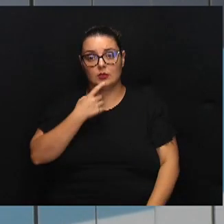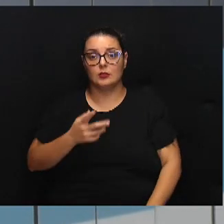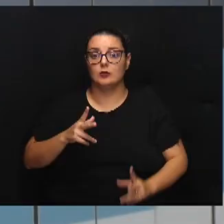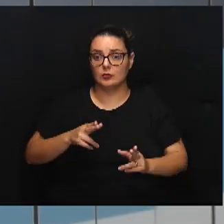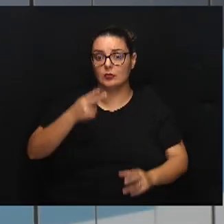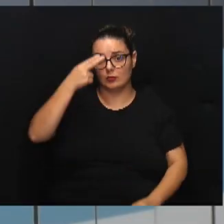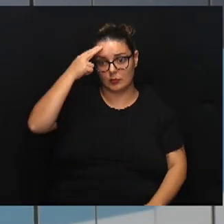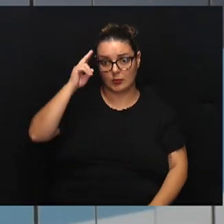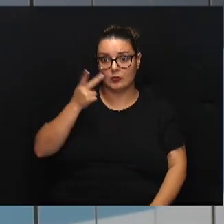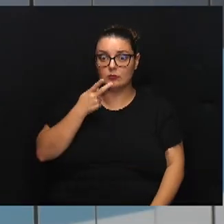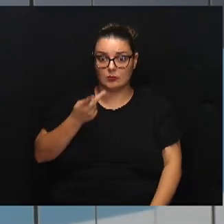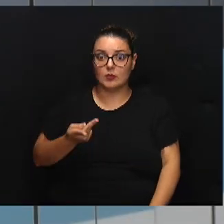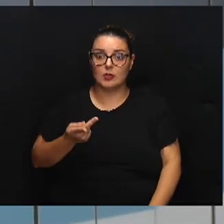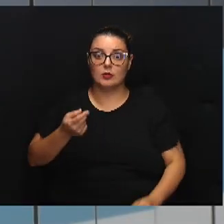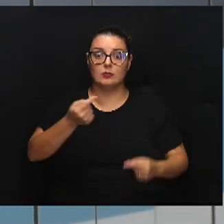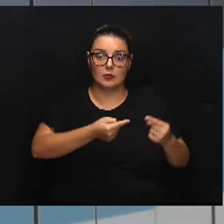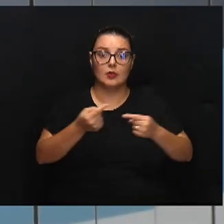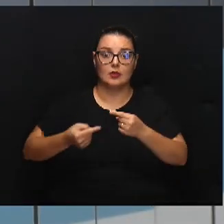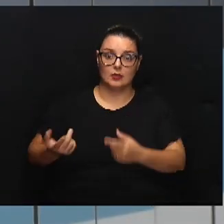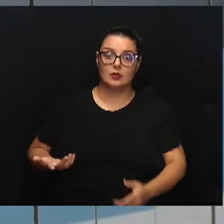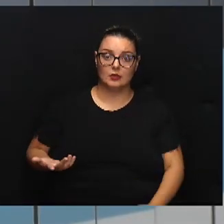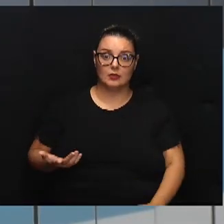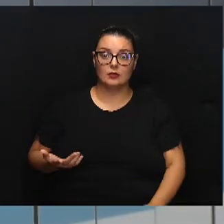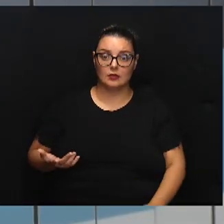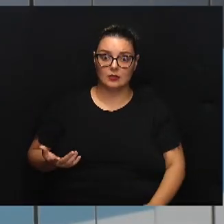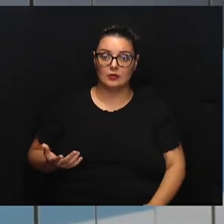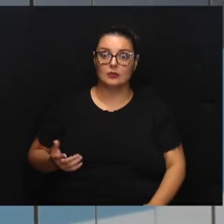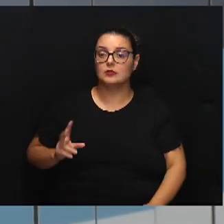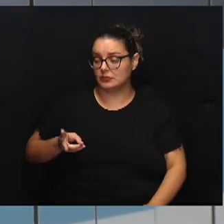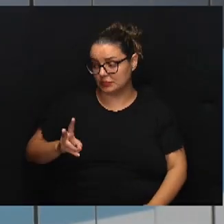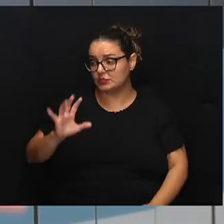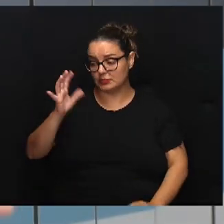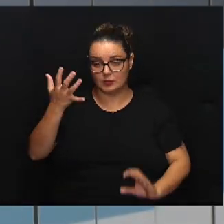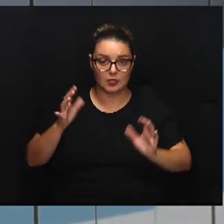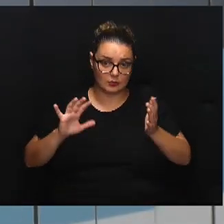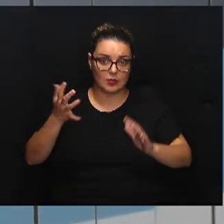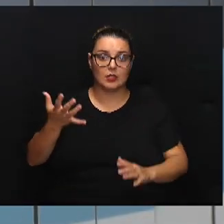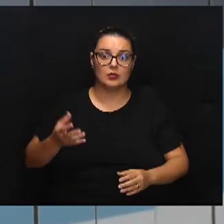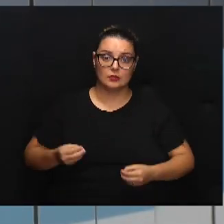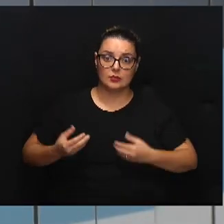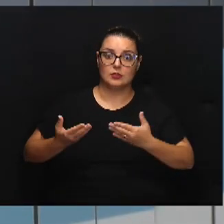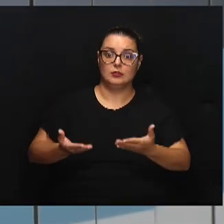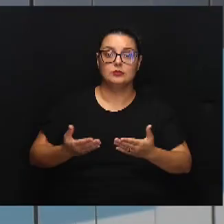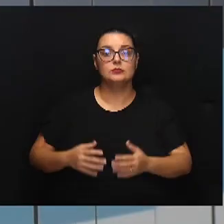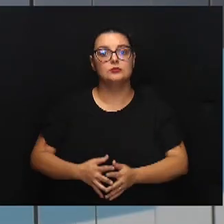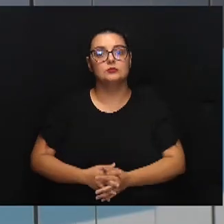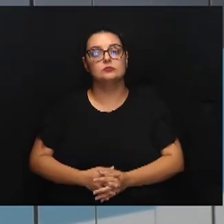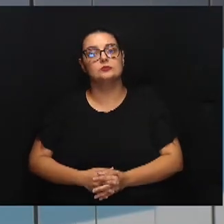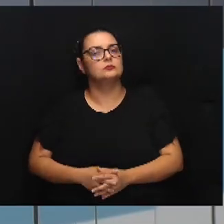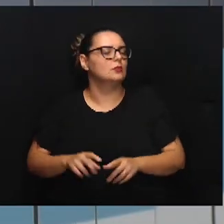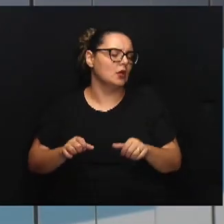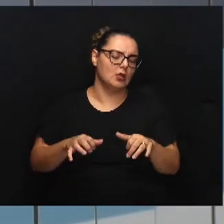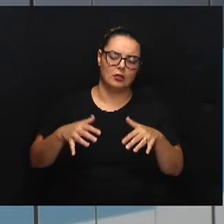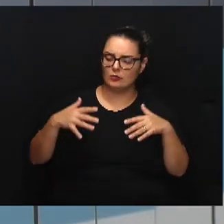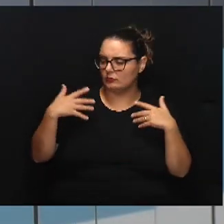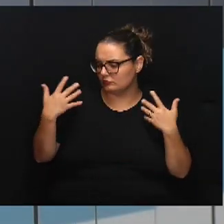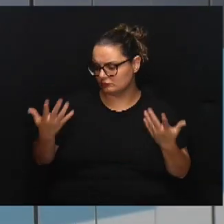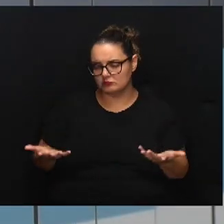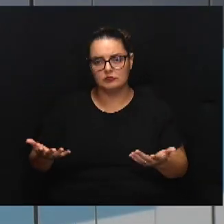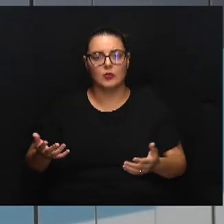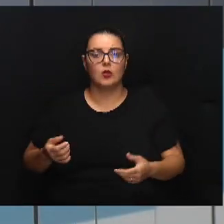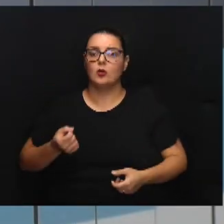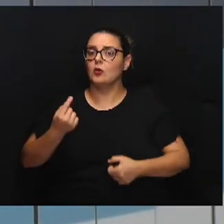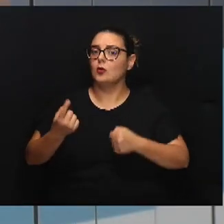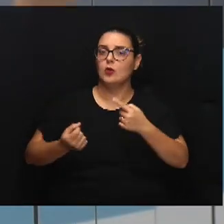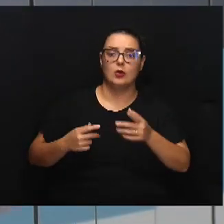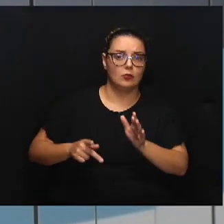já trouxe, esses debates, eles, de forma recorrente, a gente traz através, seja das audiências acerca de algum projeto